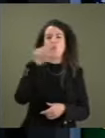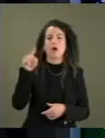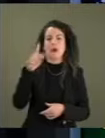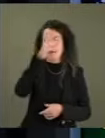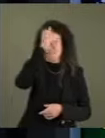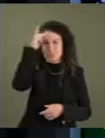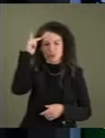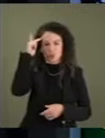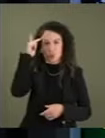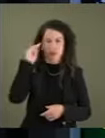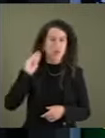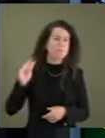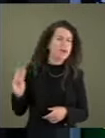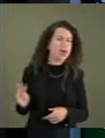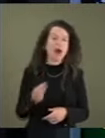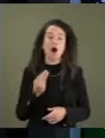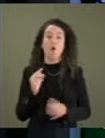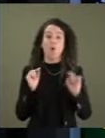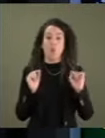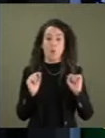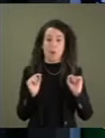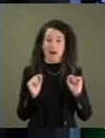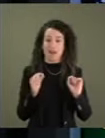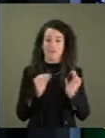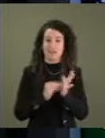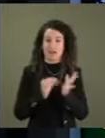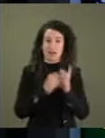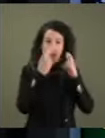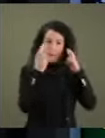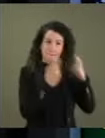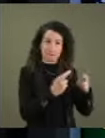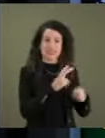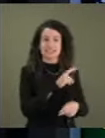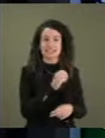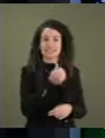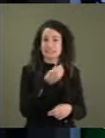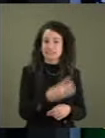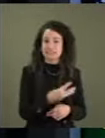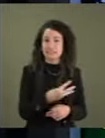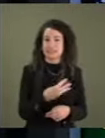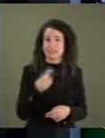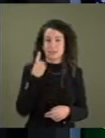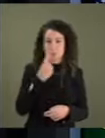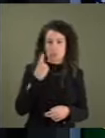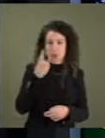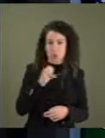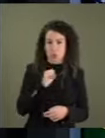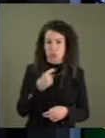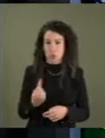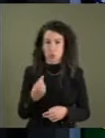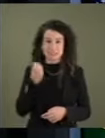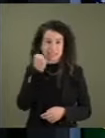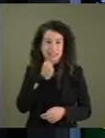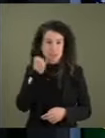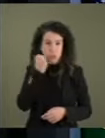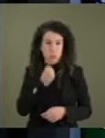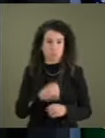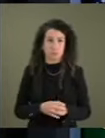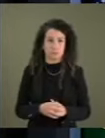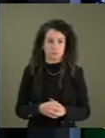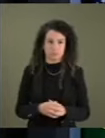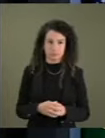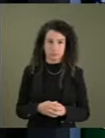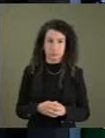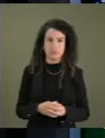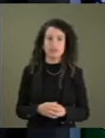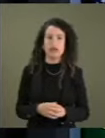legislem, desrespeitando 513 deputados federais, 81 senadores da República, eleitos pelo